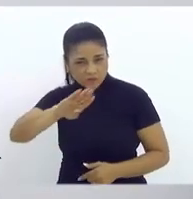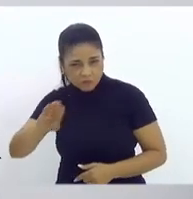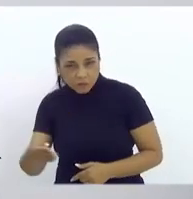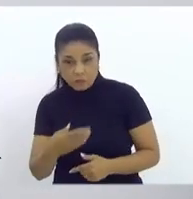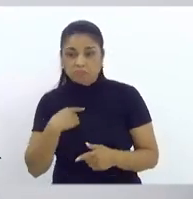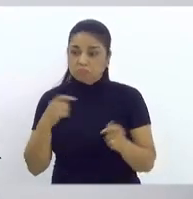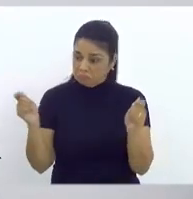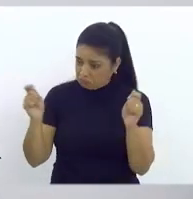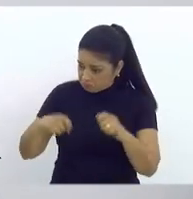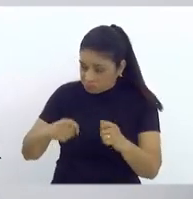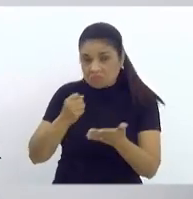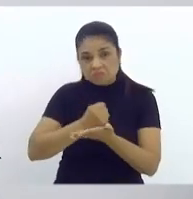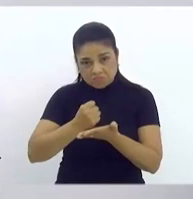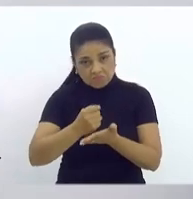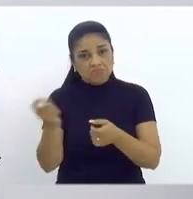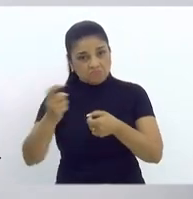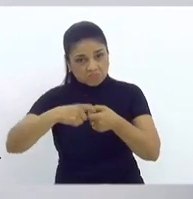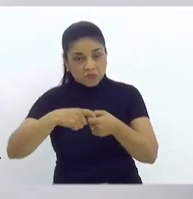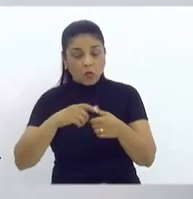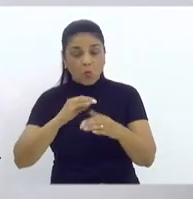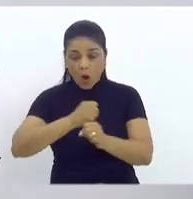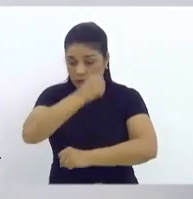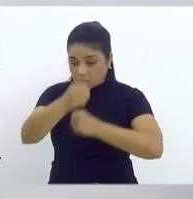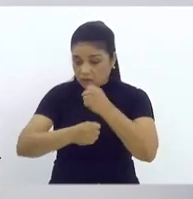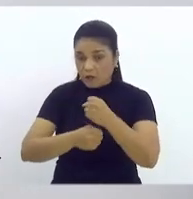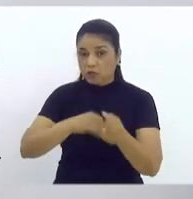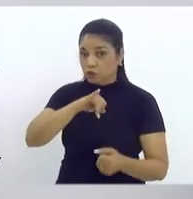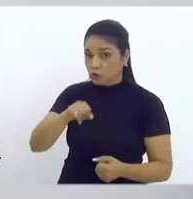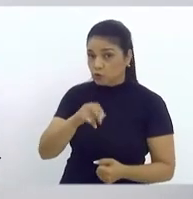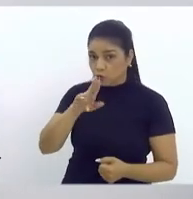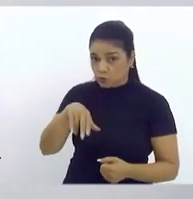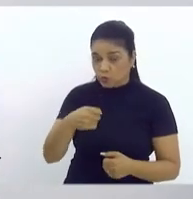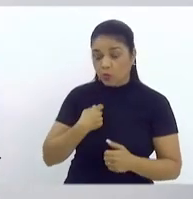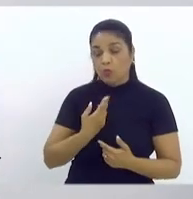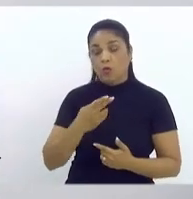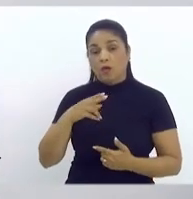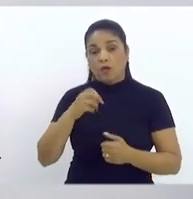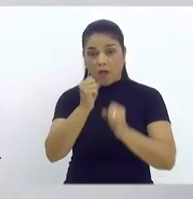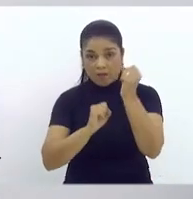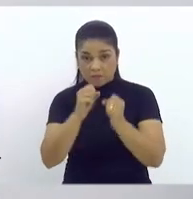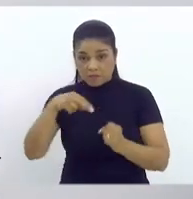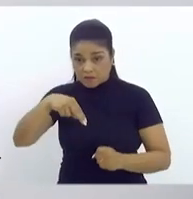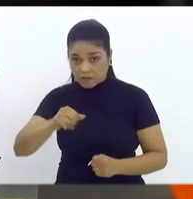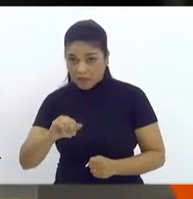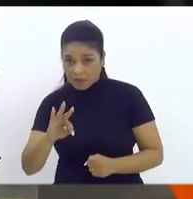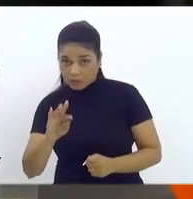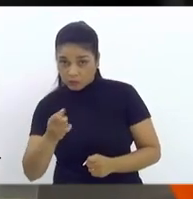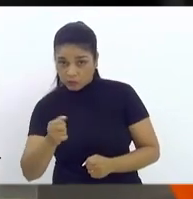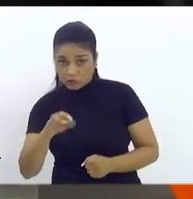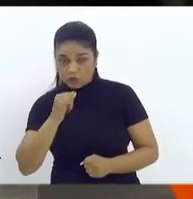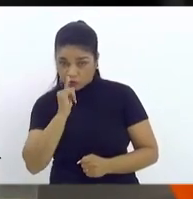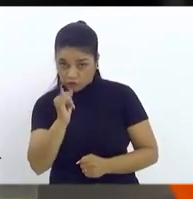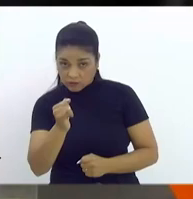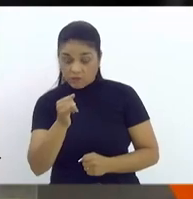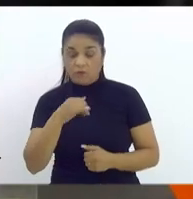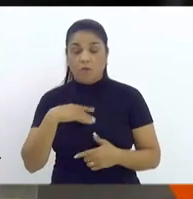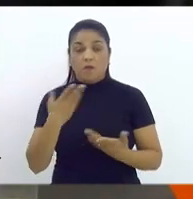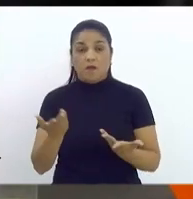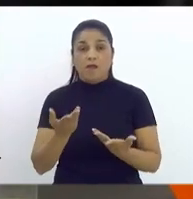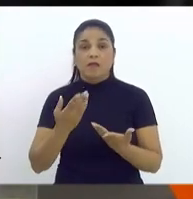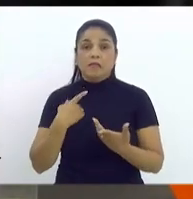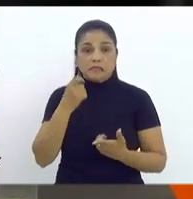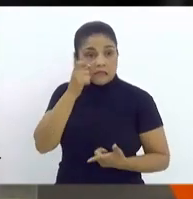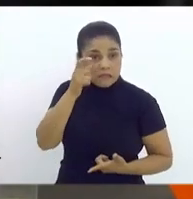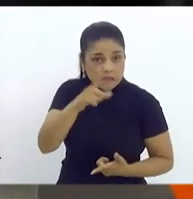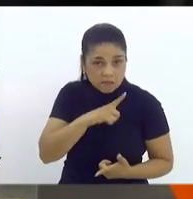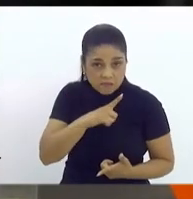que, provavelmente, em julho do ano que vem, quando a Natuz vai ter que informar a agência reguladora, se ela tem interesse de